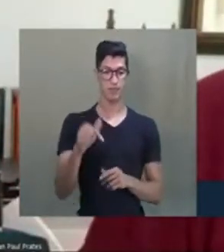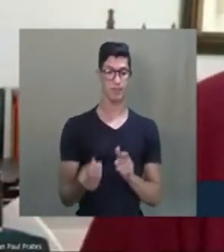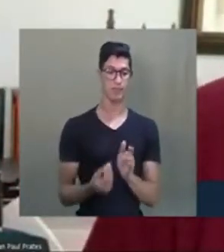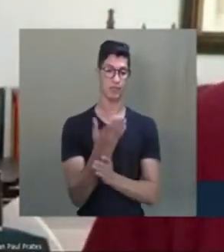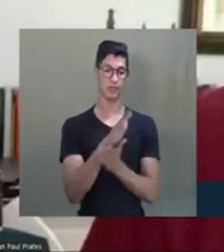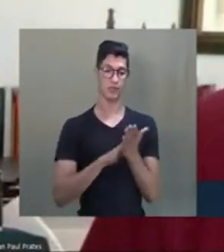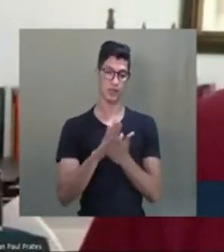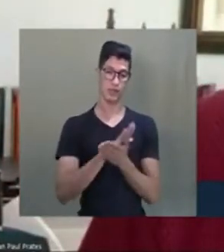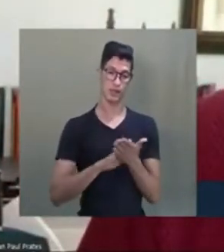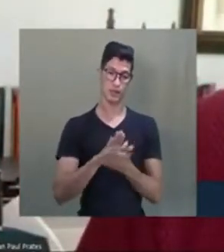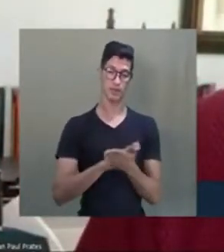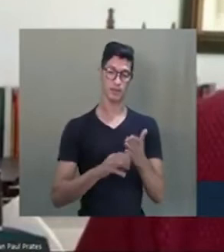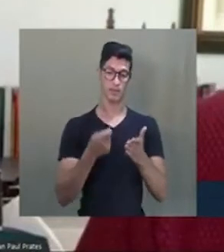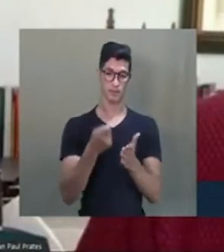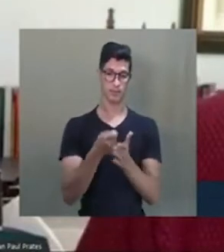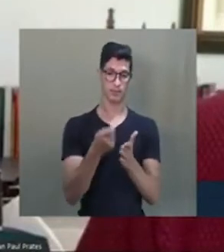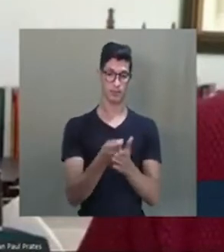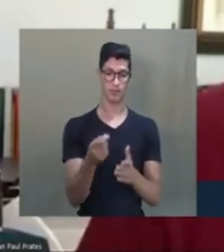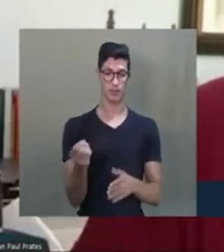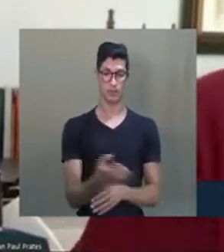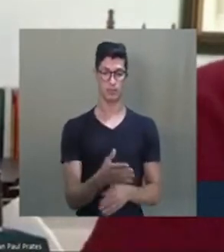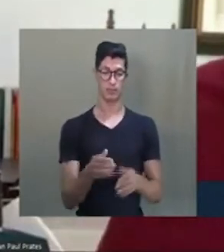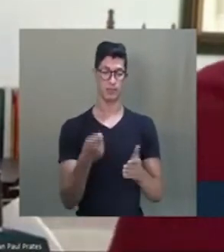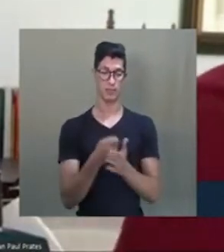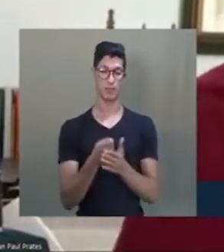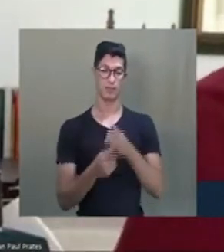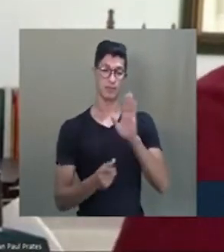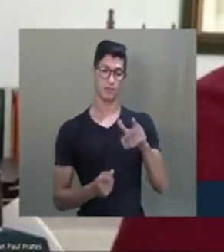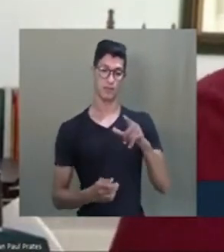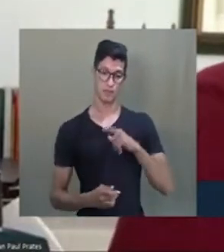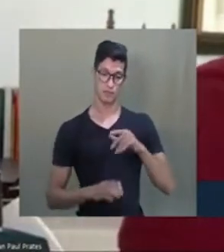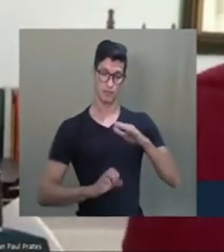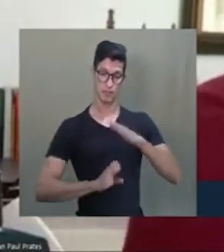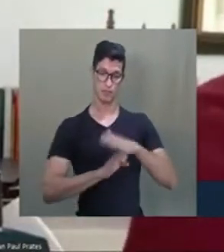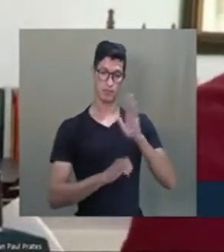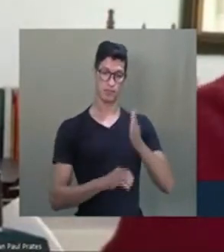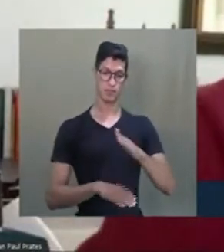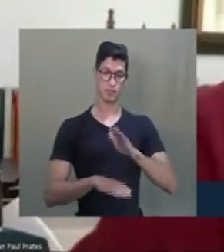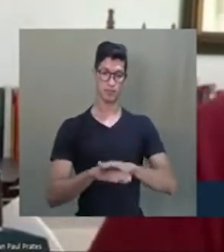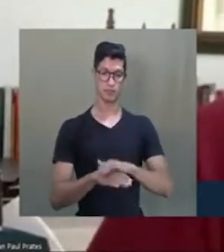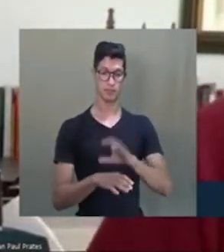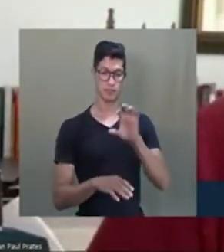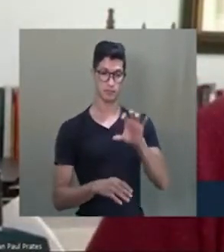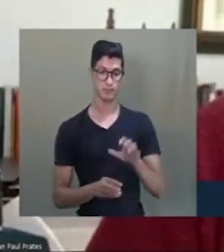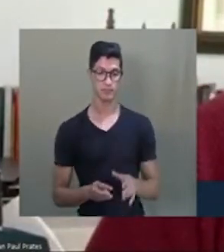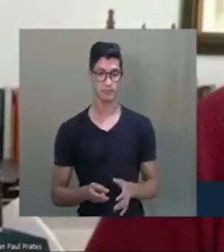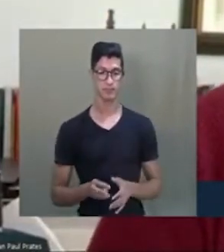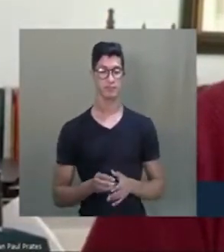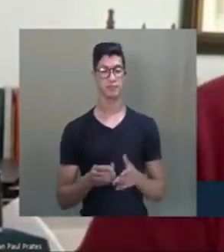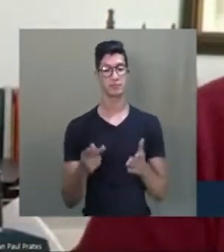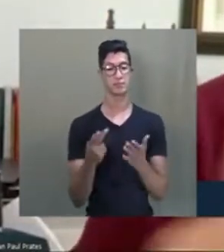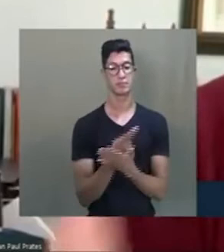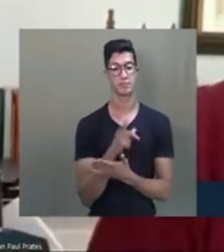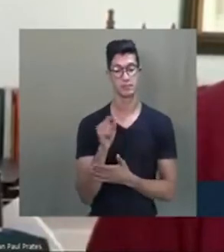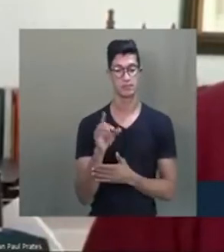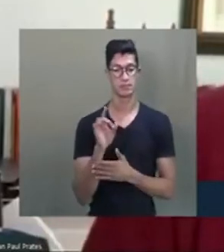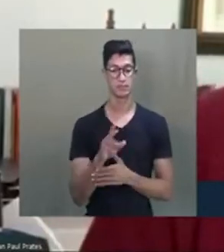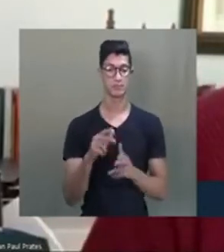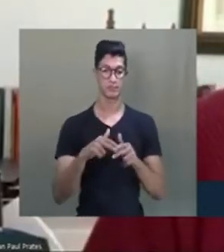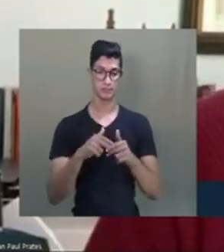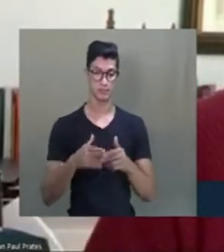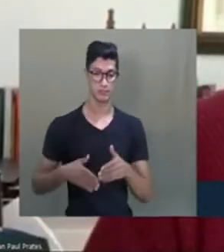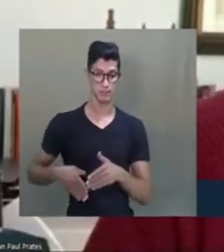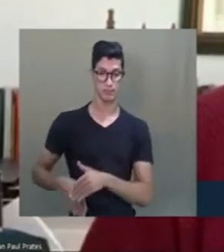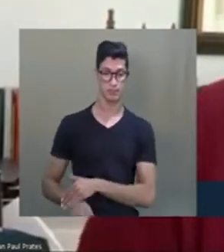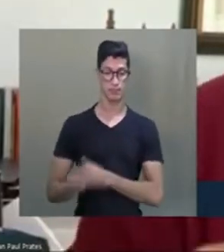criar nenhuma obrigação nova, essas obrigações já existem, as empresas já estão fazendo isso. Acontece que apenas pelo reembolso